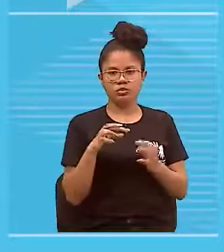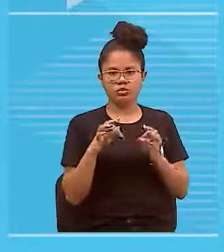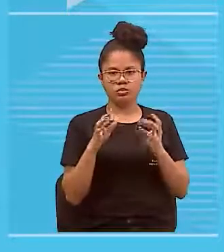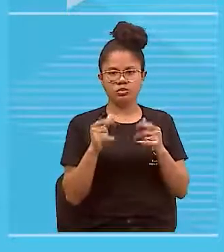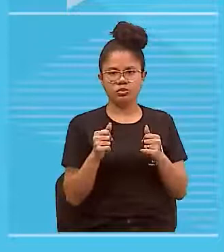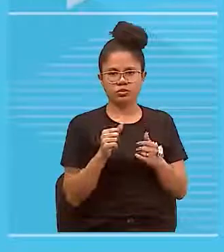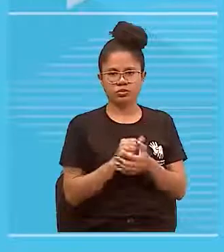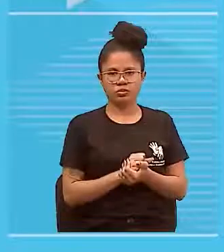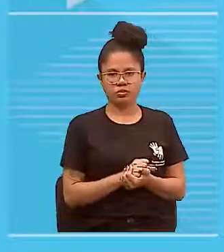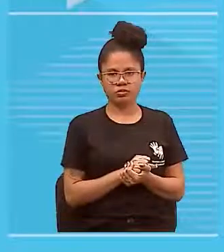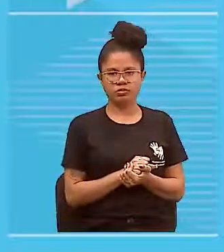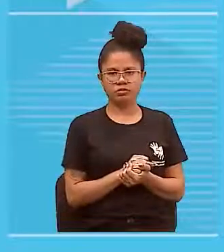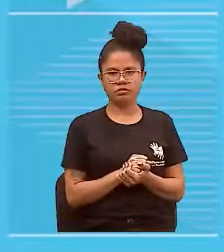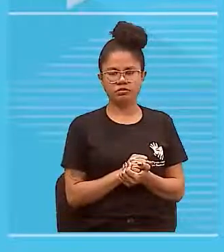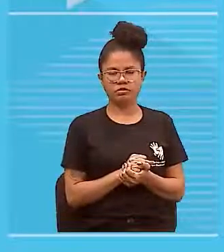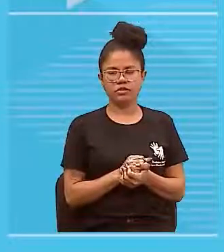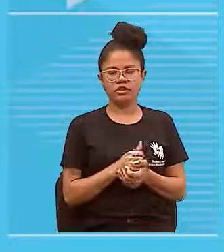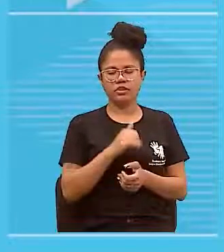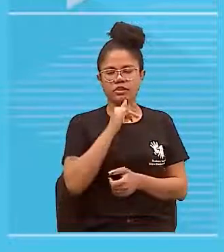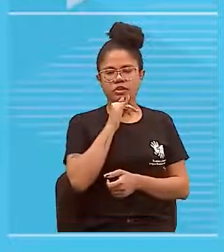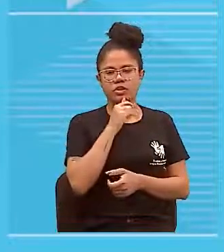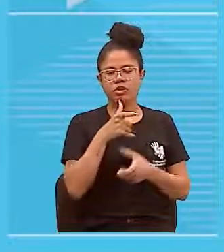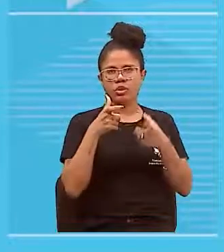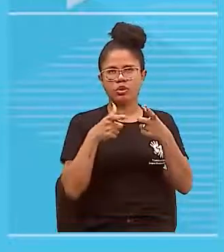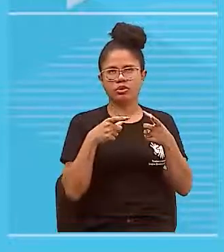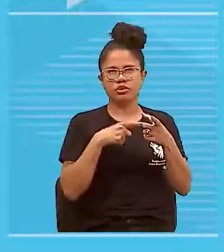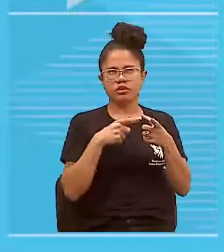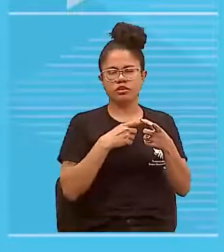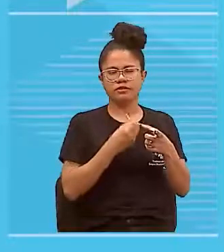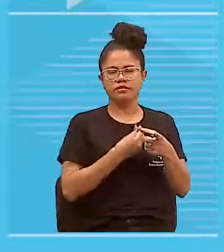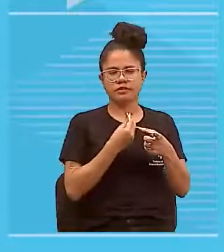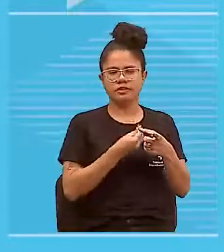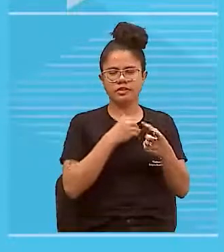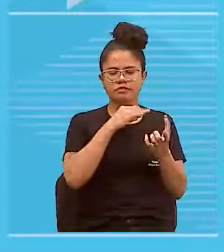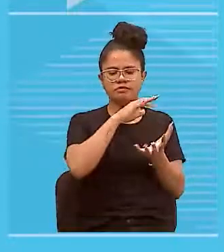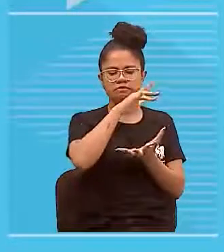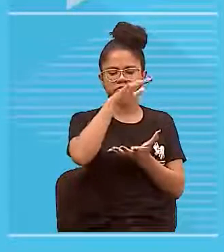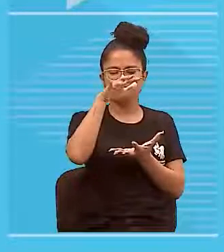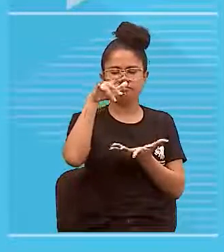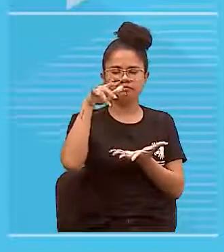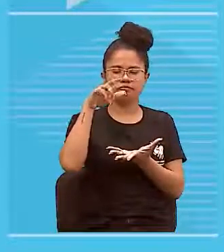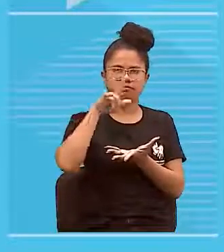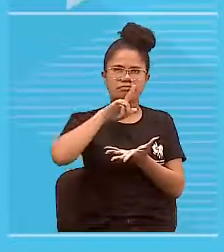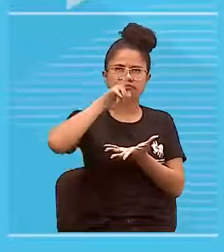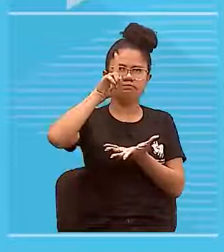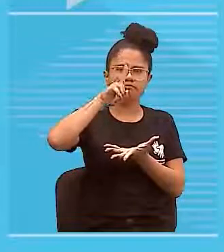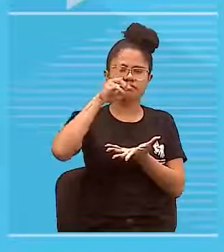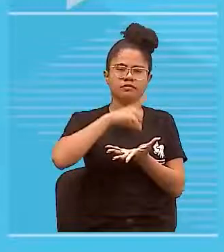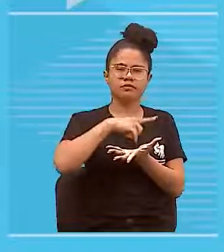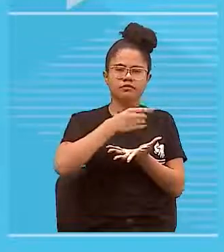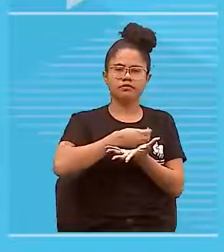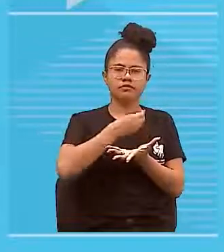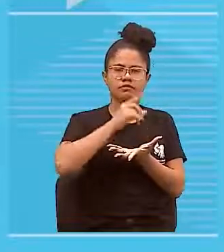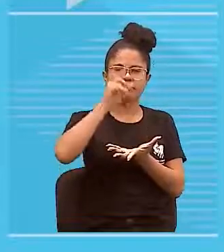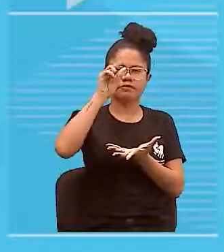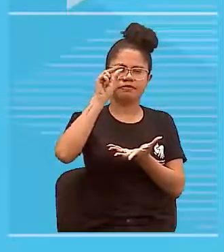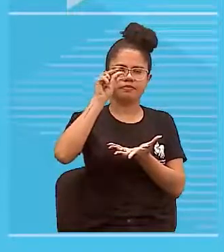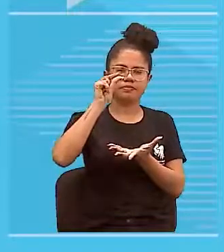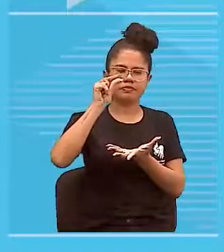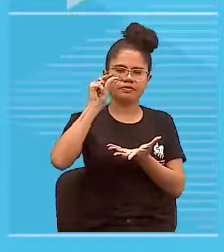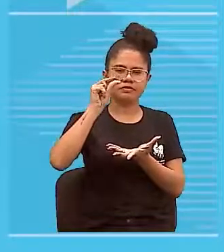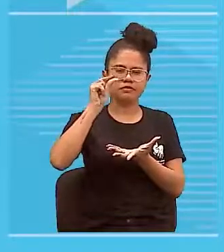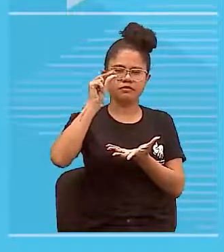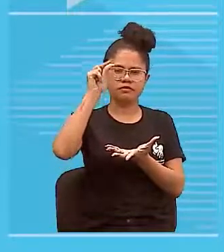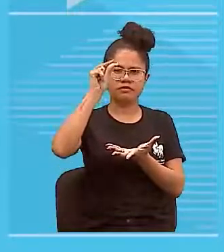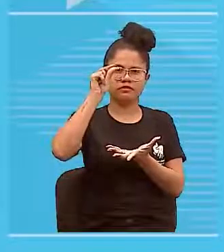do mais alto da atmosfera, onde possa existir um ser vivo, porque tem ser vivo que vai lá para cima, um micro-organismo